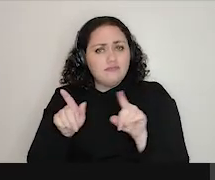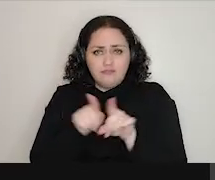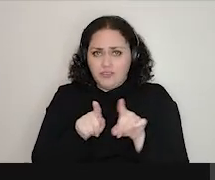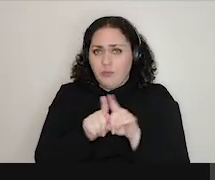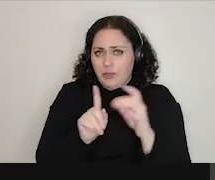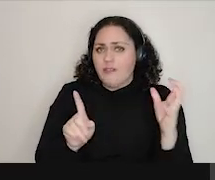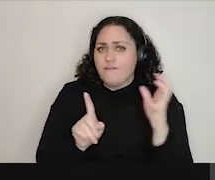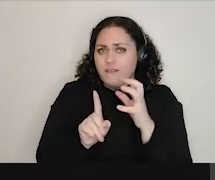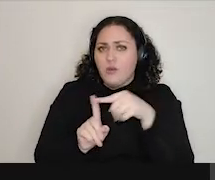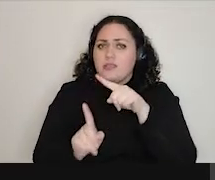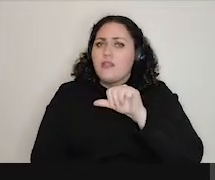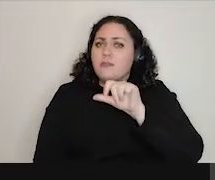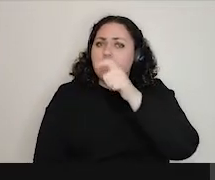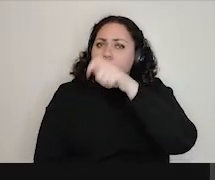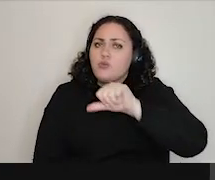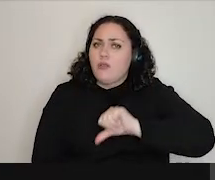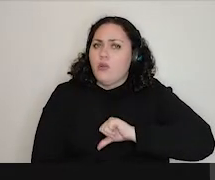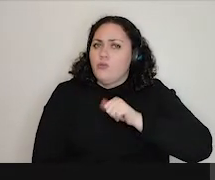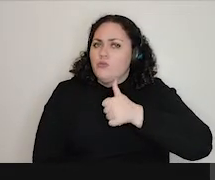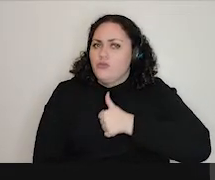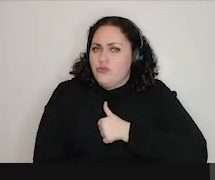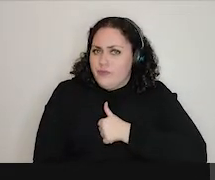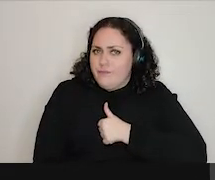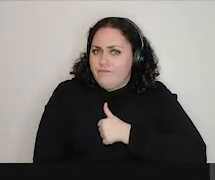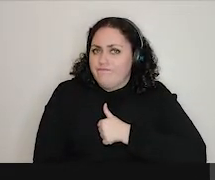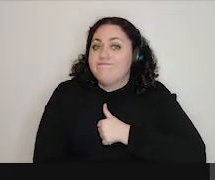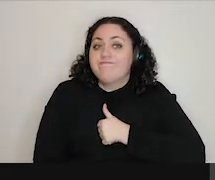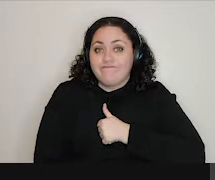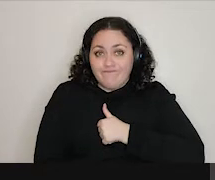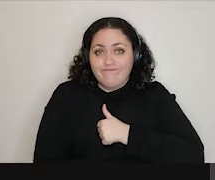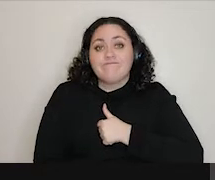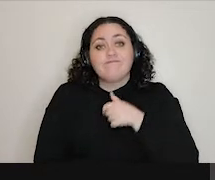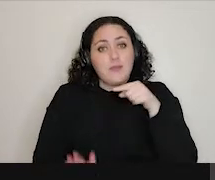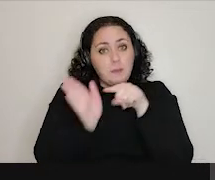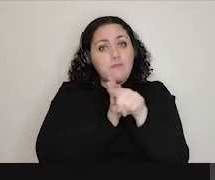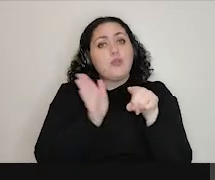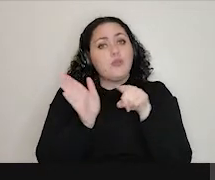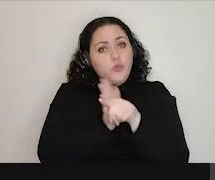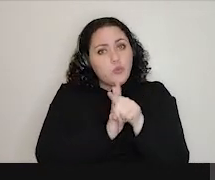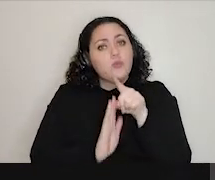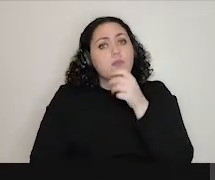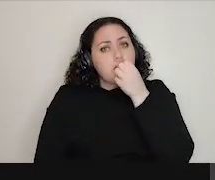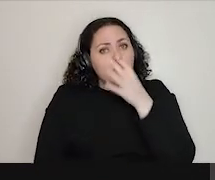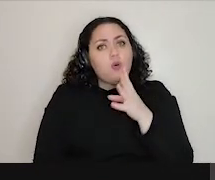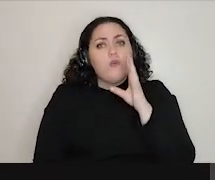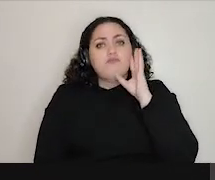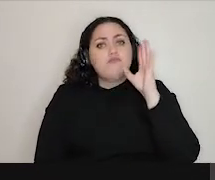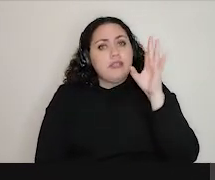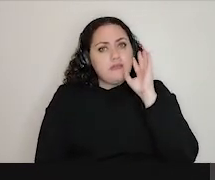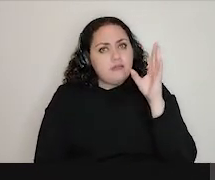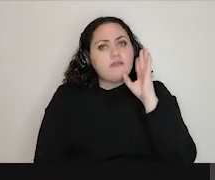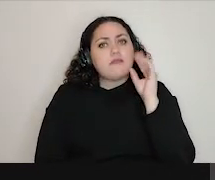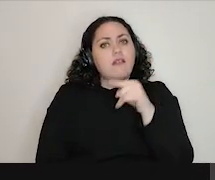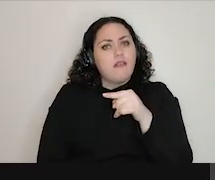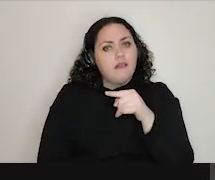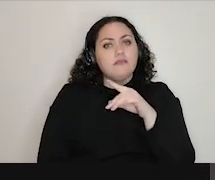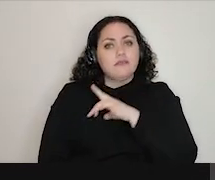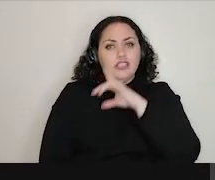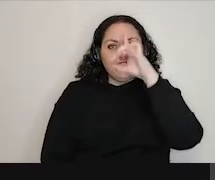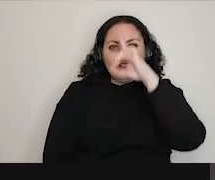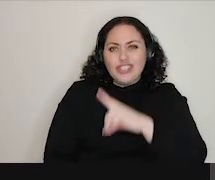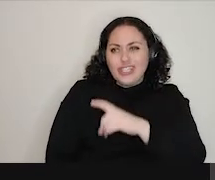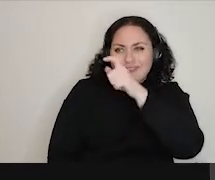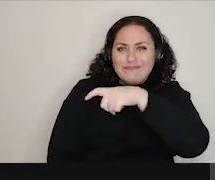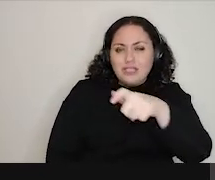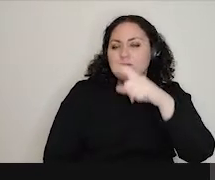identidade? Será que isso influencia na autoestima desse indivíduo? Então, são perguntas que é importante de se fazer